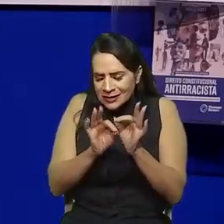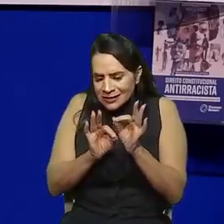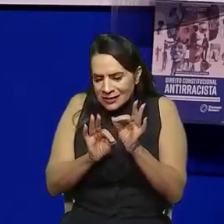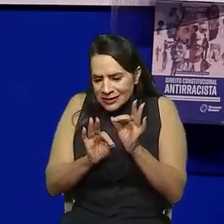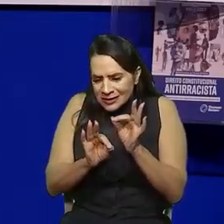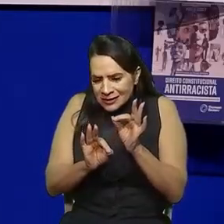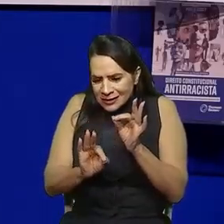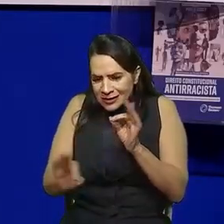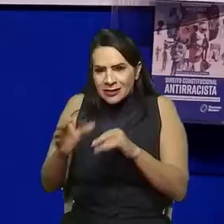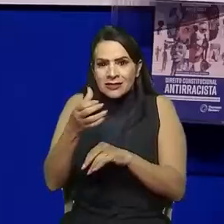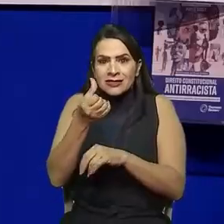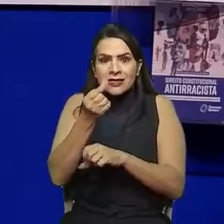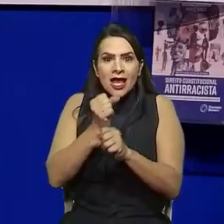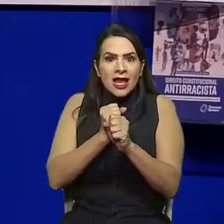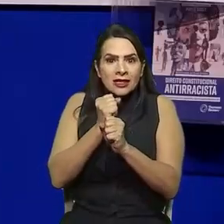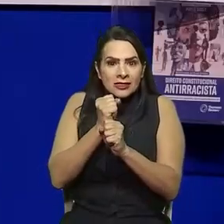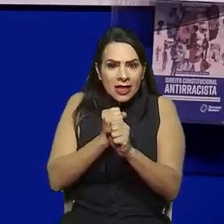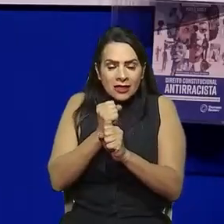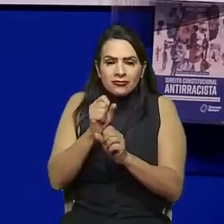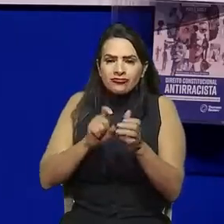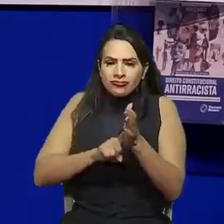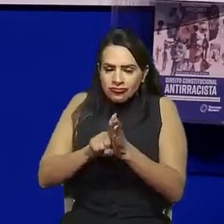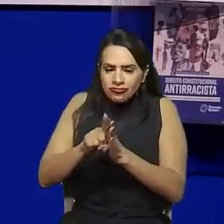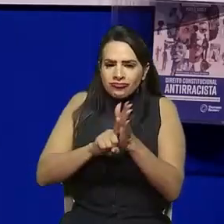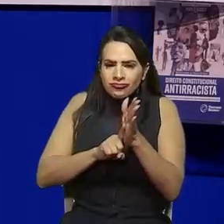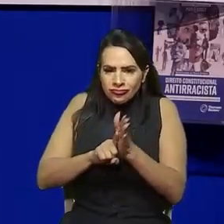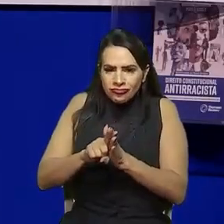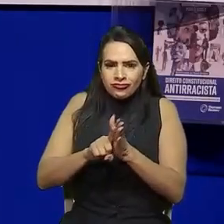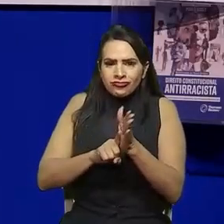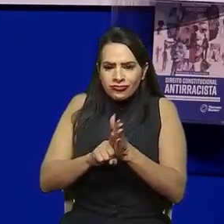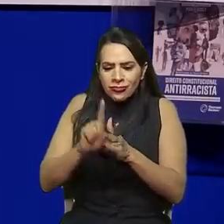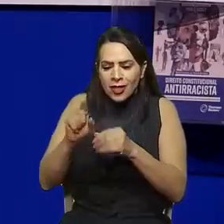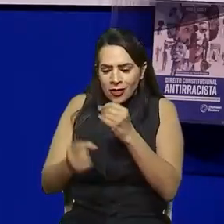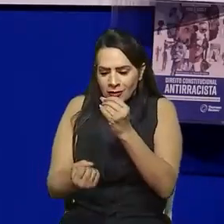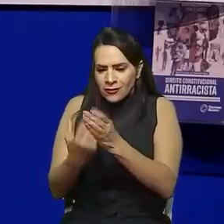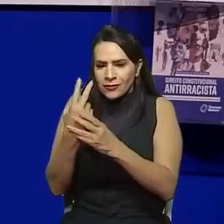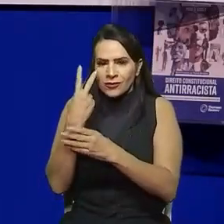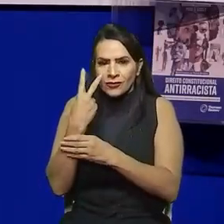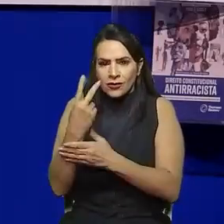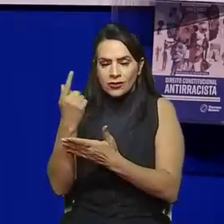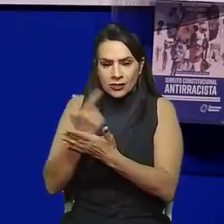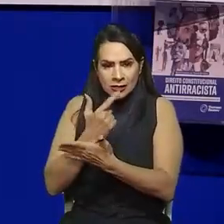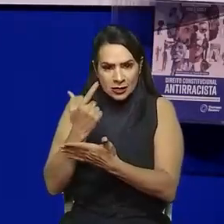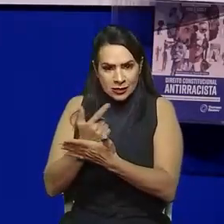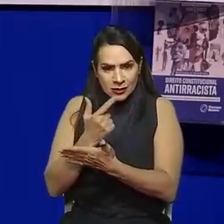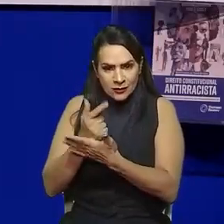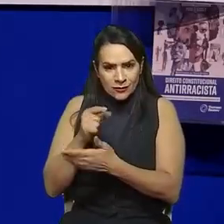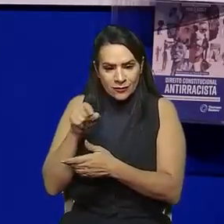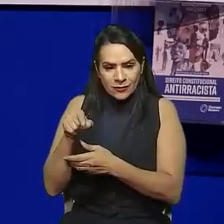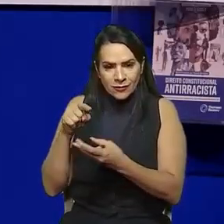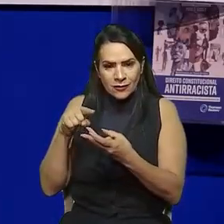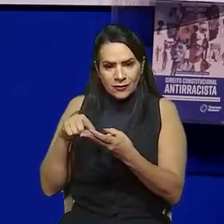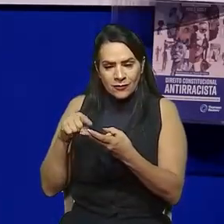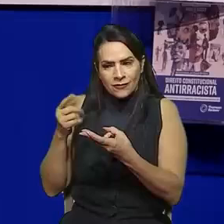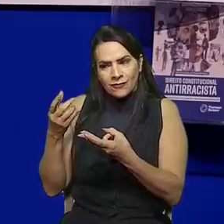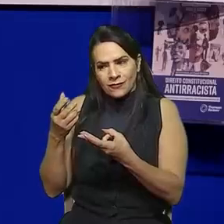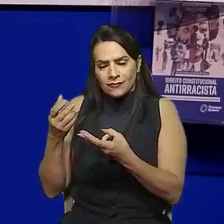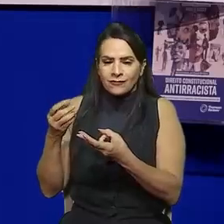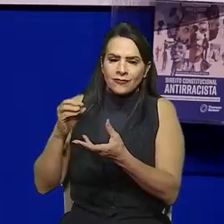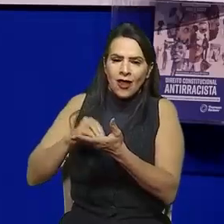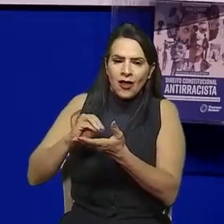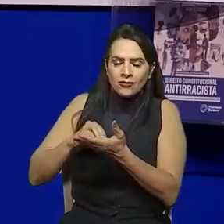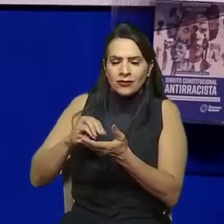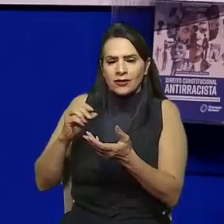me levou 6 anos, e eu com isso fiz 2 livros, devo um terceiro,